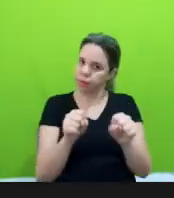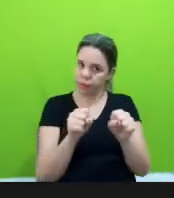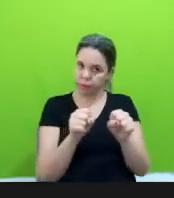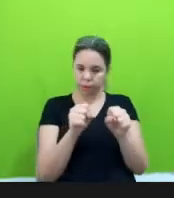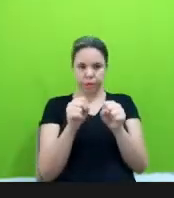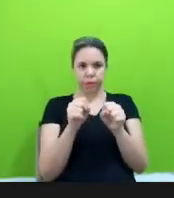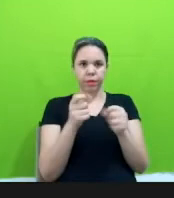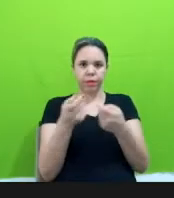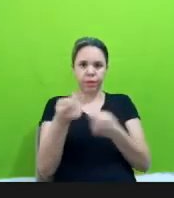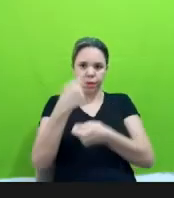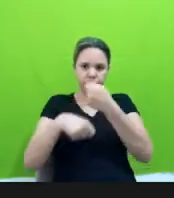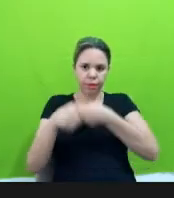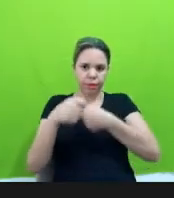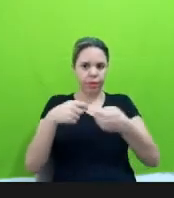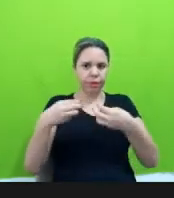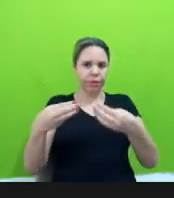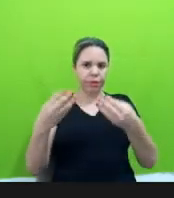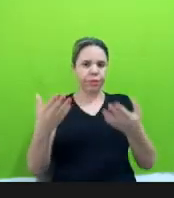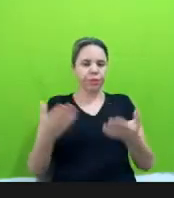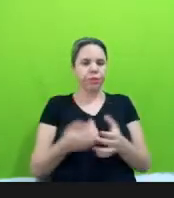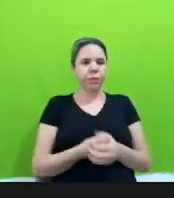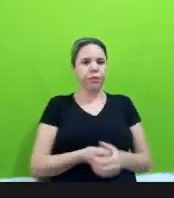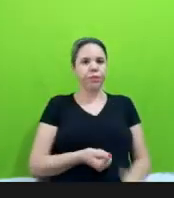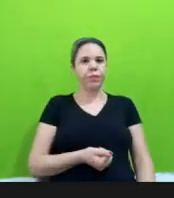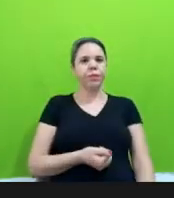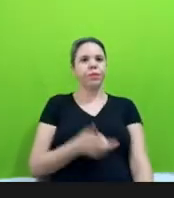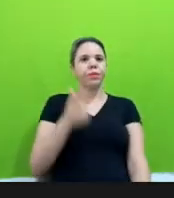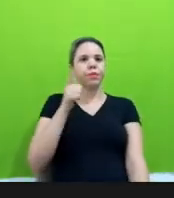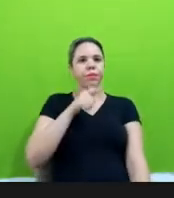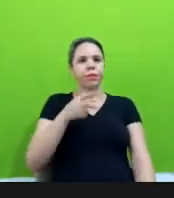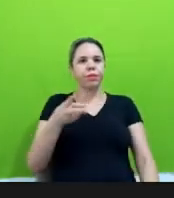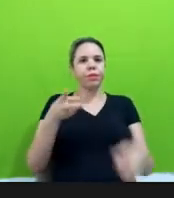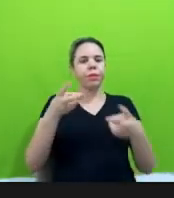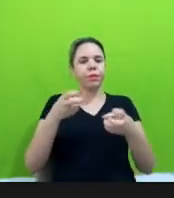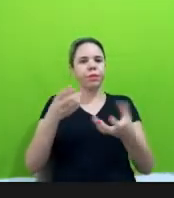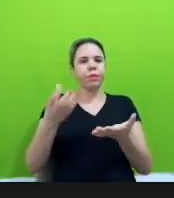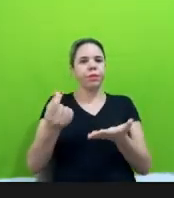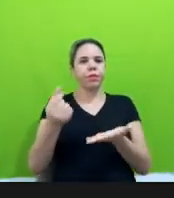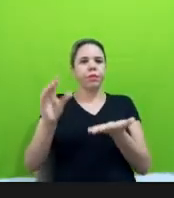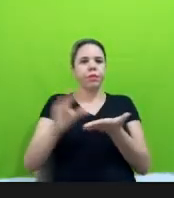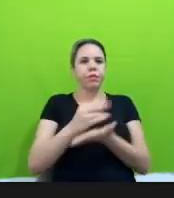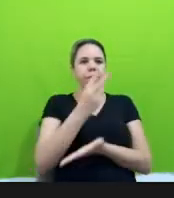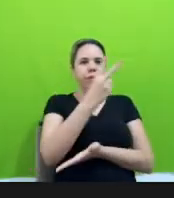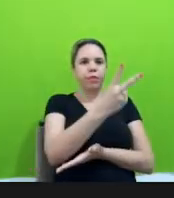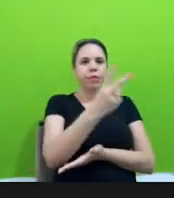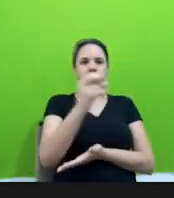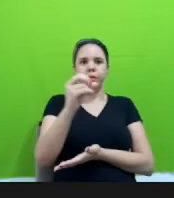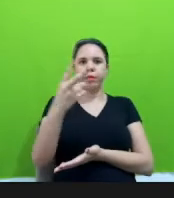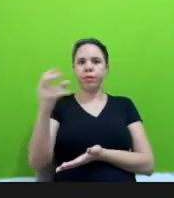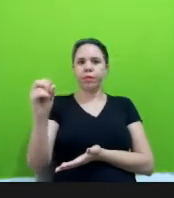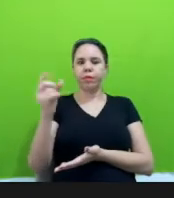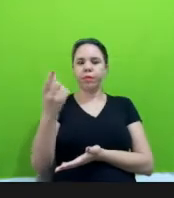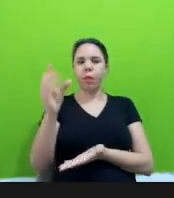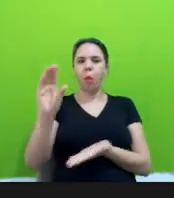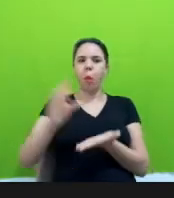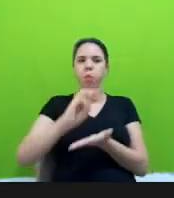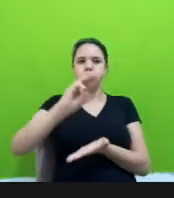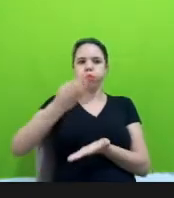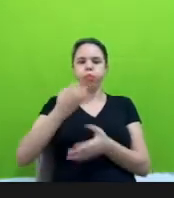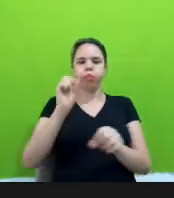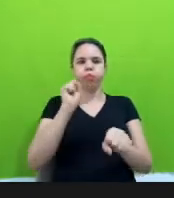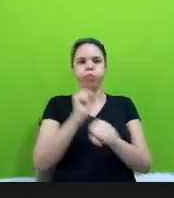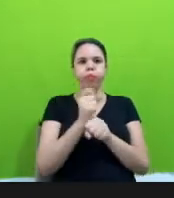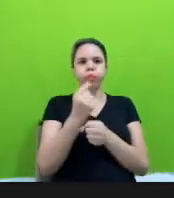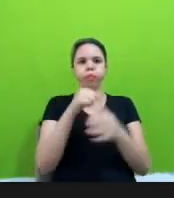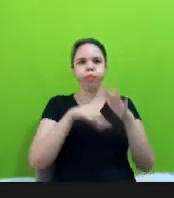Economia, a gente consegue ver lá a execução do orçamento, você via que tinha 220 milhões parados lá. Em certo momento, não me lembro exatamente